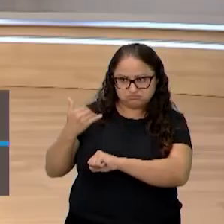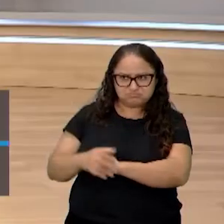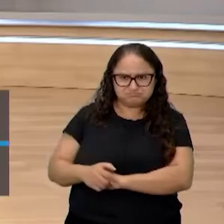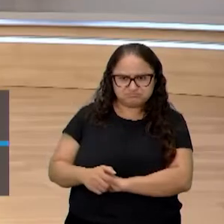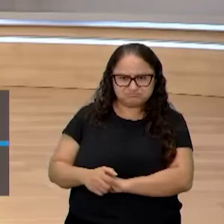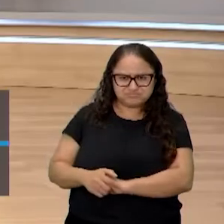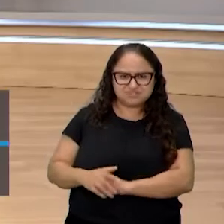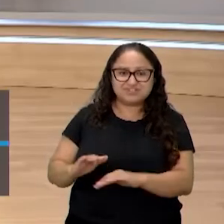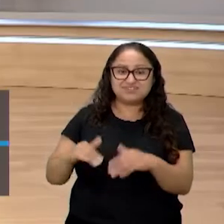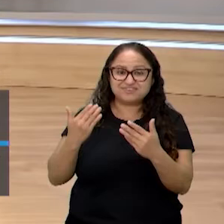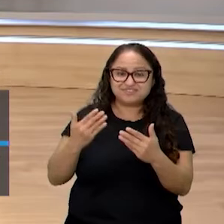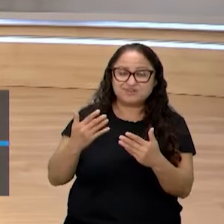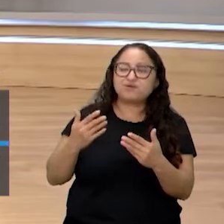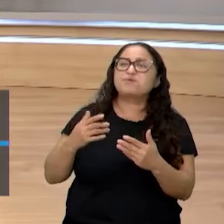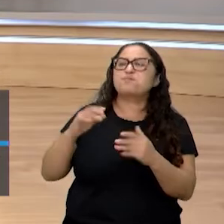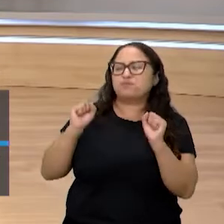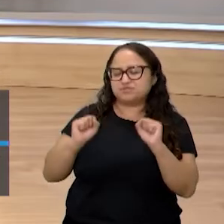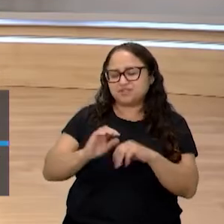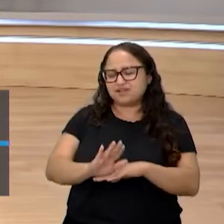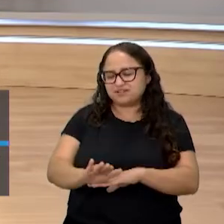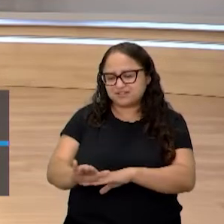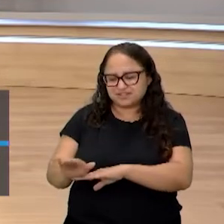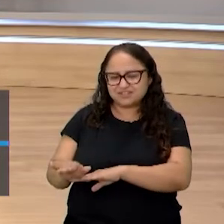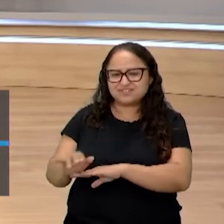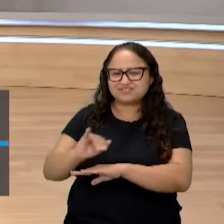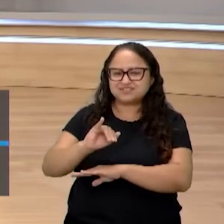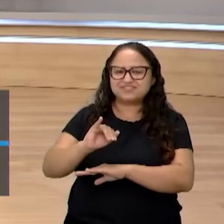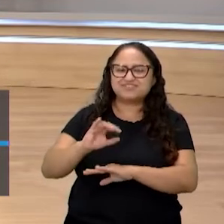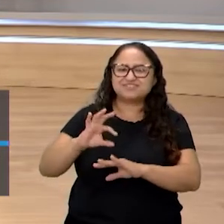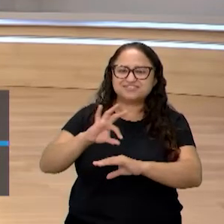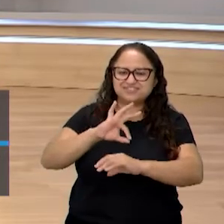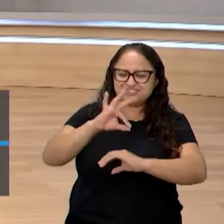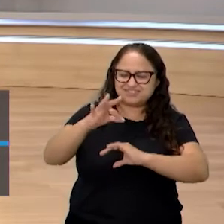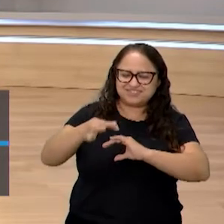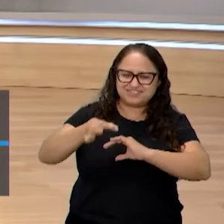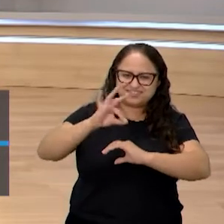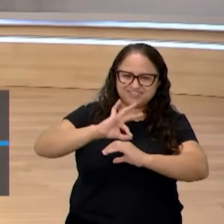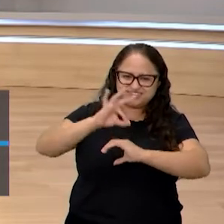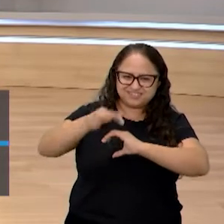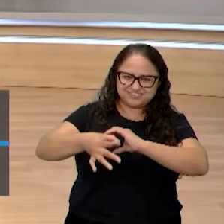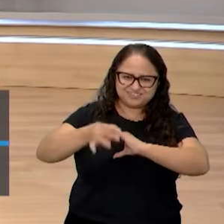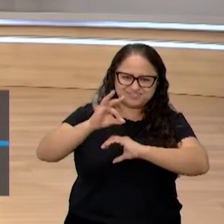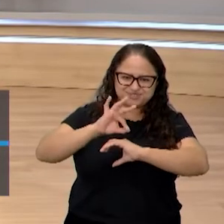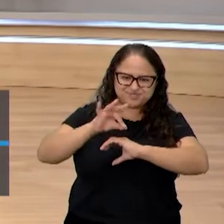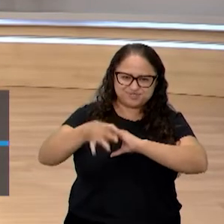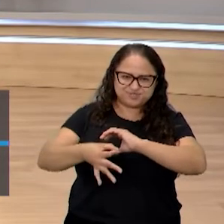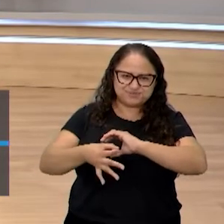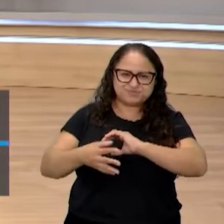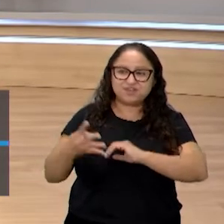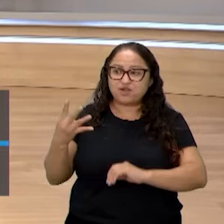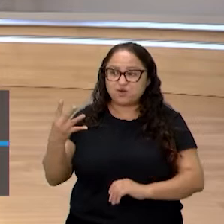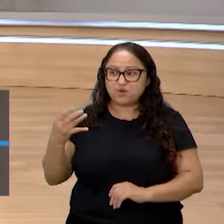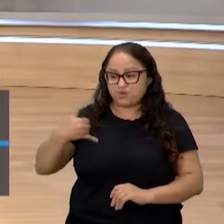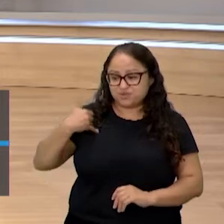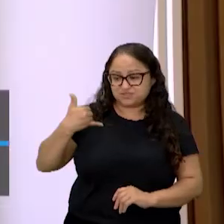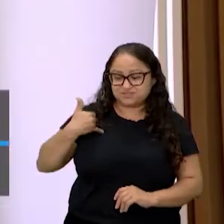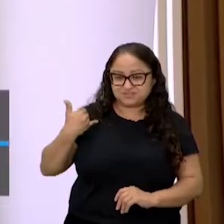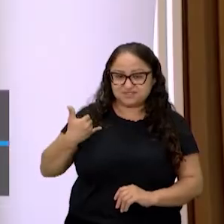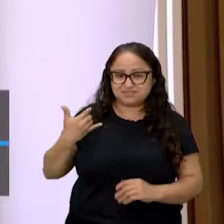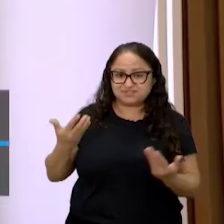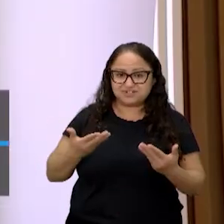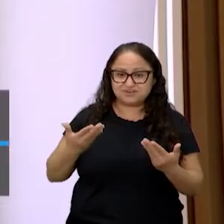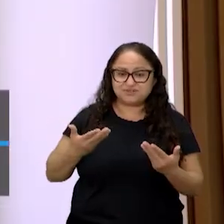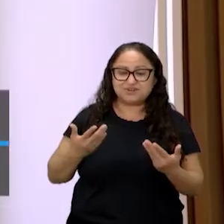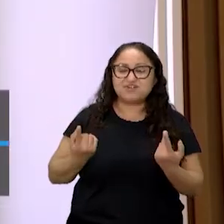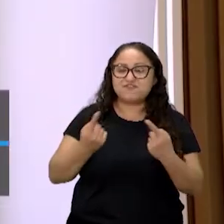criança jupiteriana. Se tivesse uma criança jupiteriana, você vai ver, quando ele tivesse a idade do meu filho, 4 anos de idade, né? 4